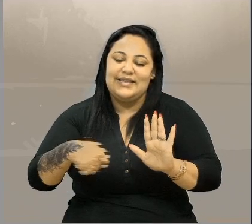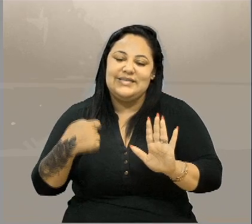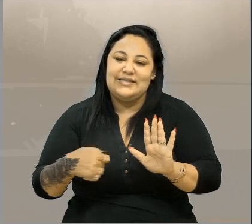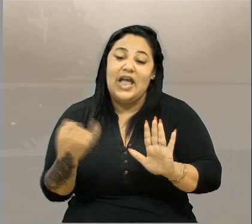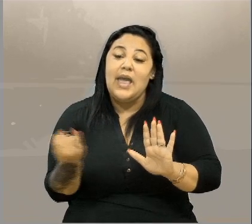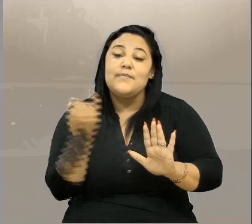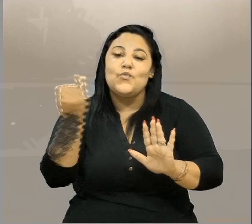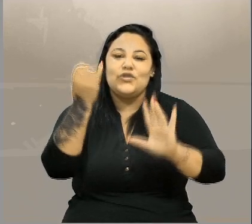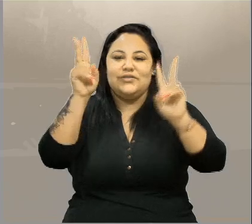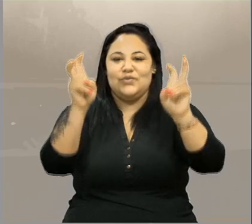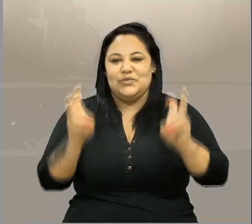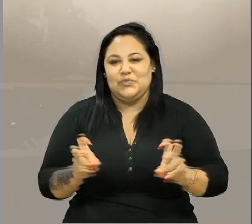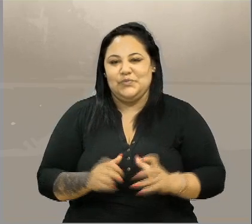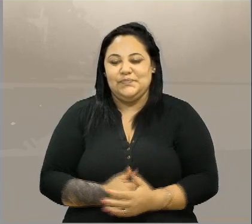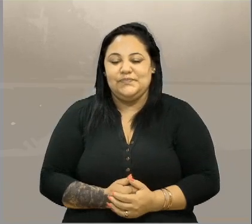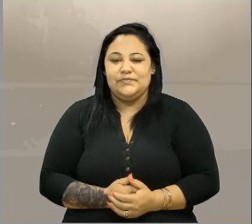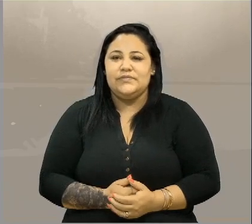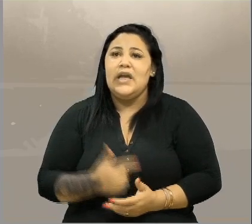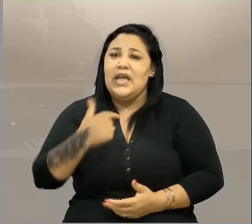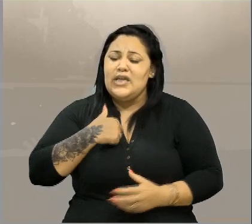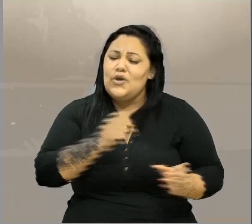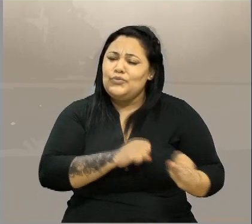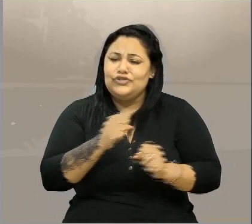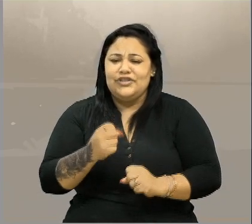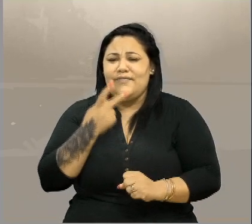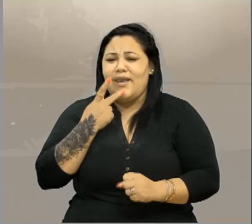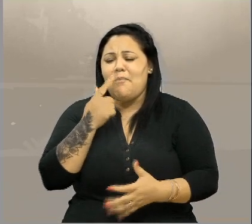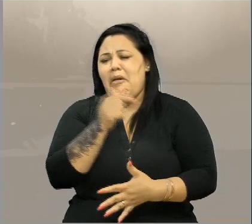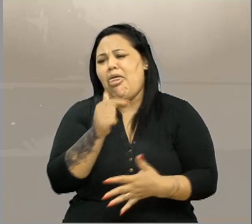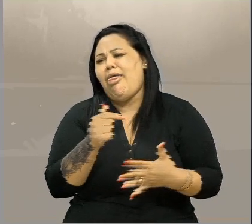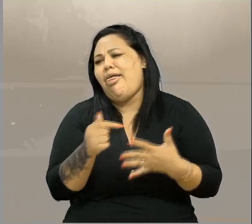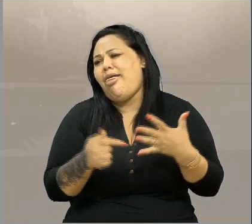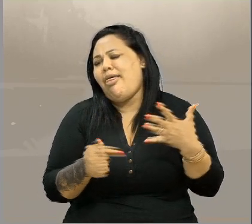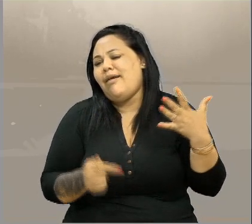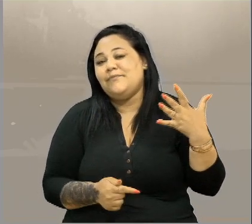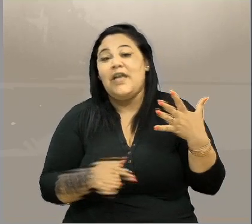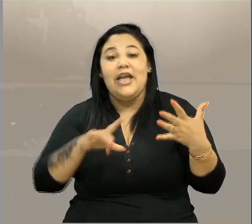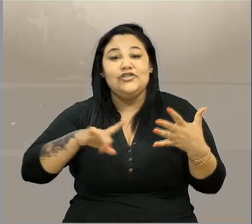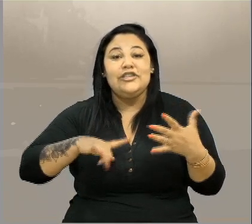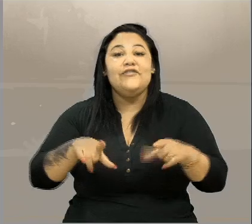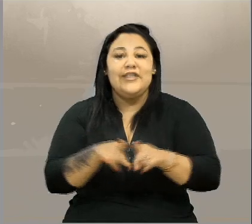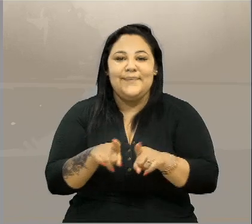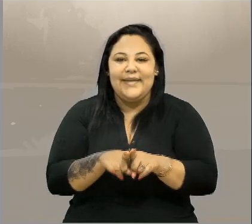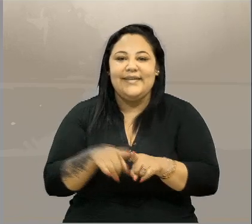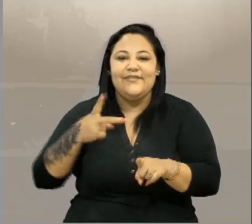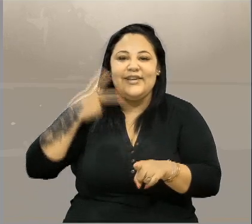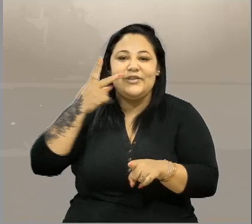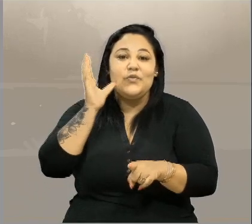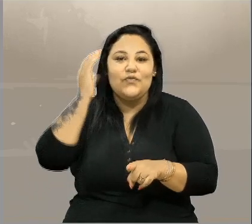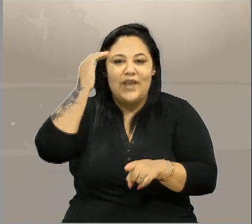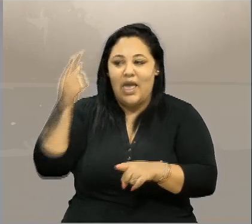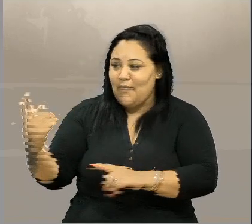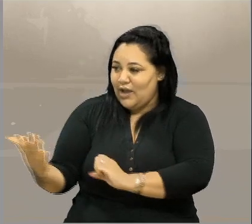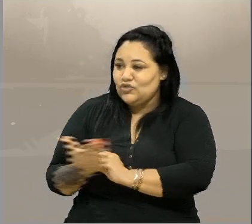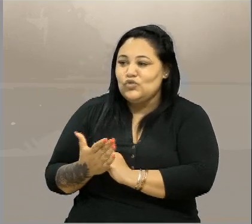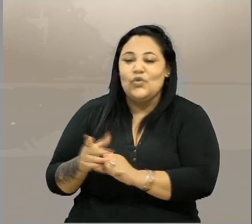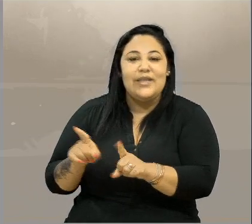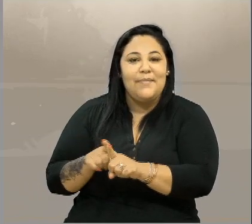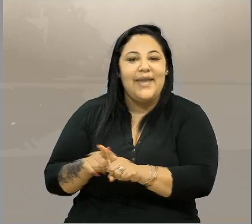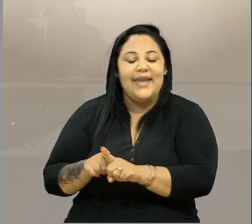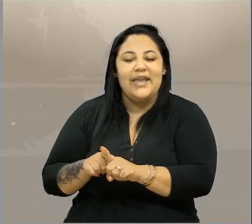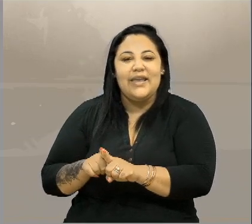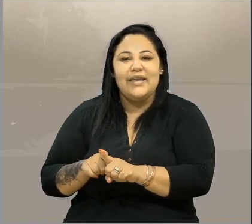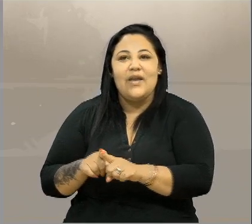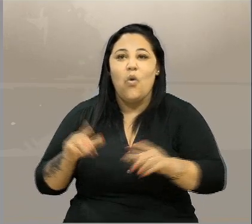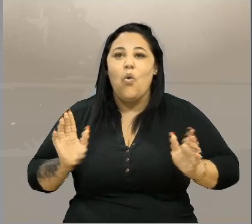assunto. E eu poderia citar aqui inúmeras outras ações, nós estivemos também, o vereador Felipe nos auxiliou com isso, a questão, né,